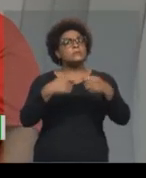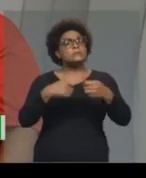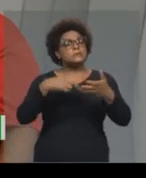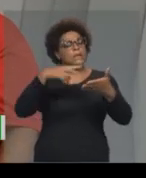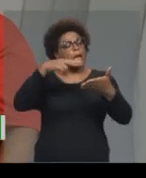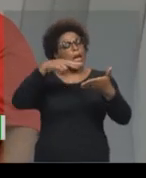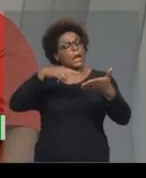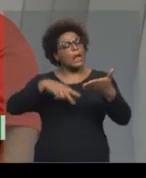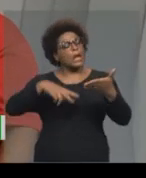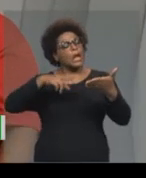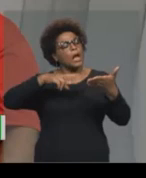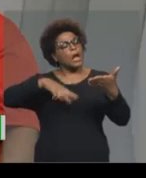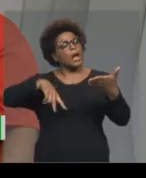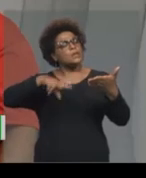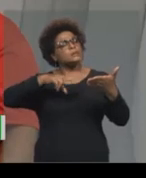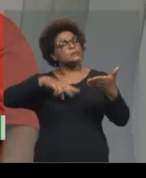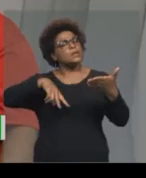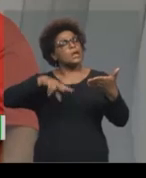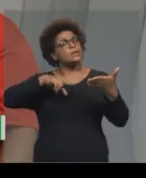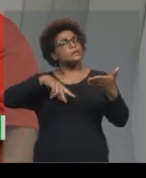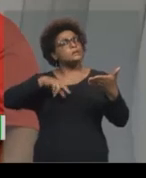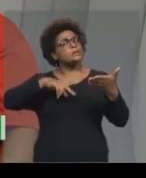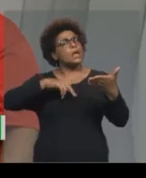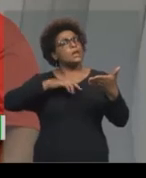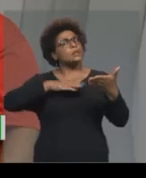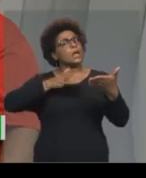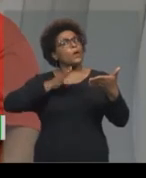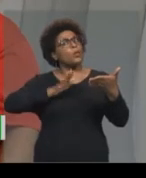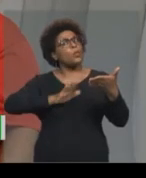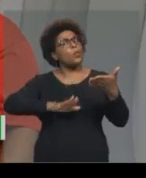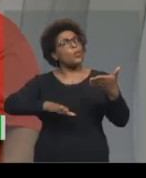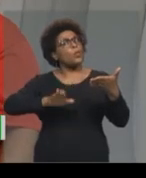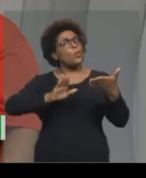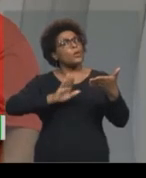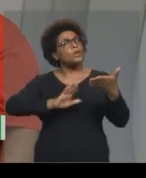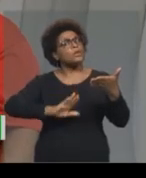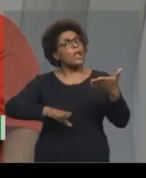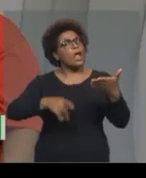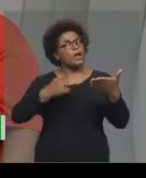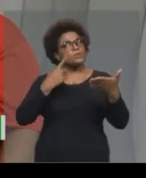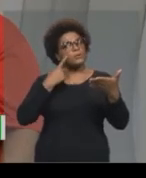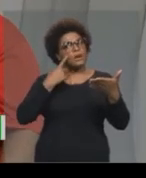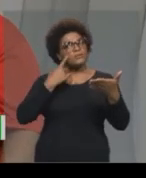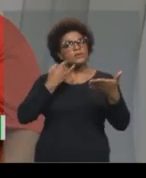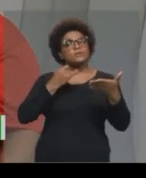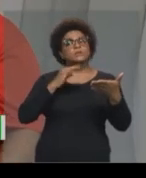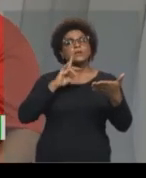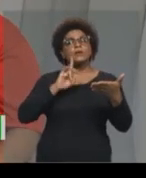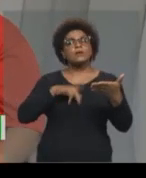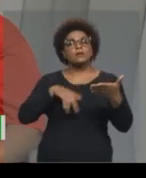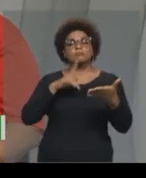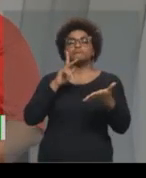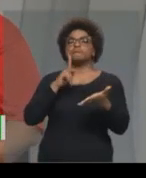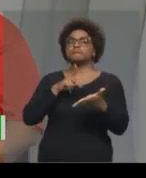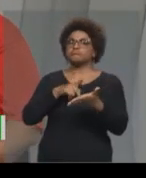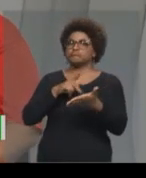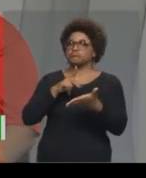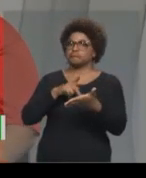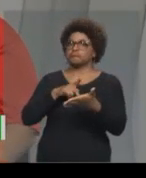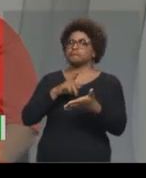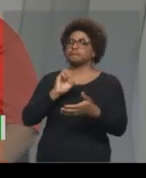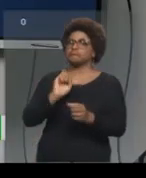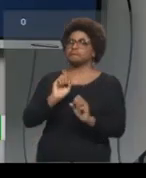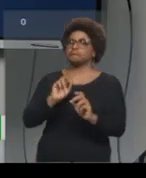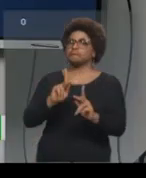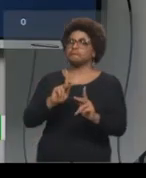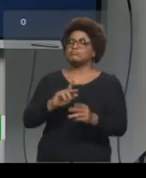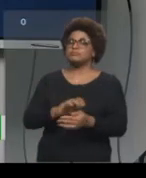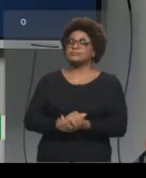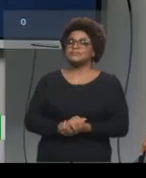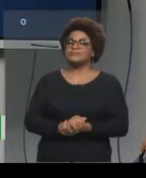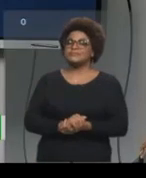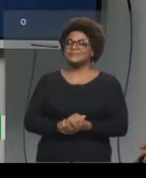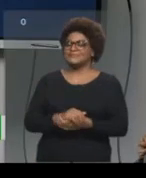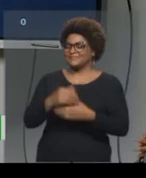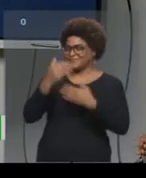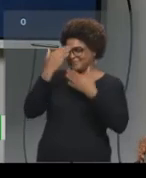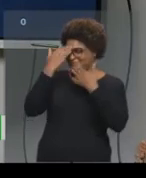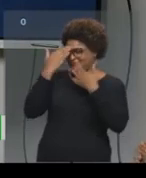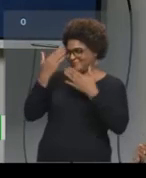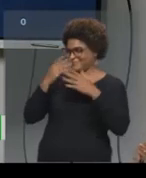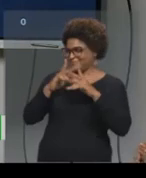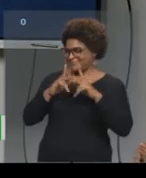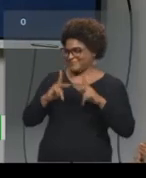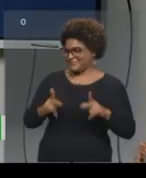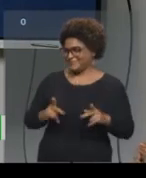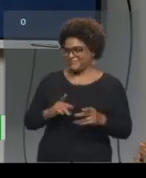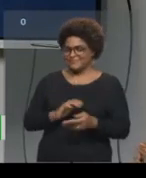com muito cuidado para ver se ela não é uma fake news, ok? Ok, obrigada, professora. A